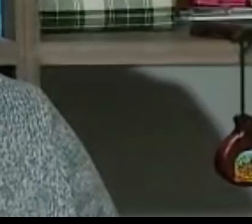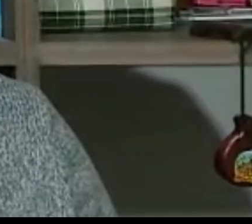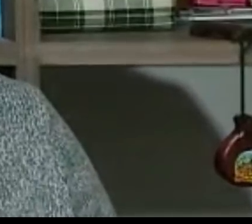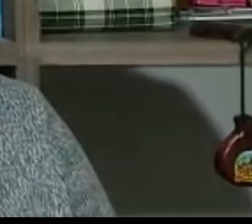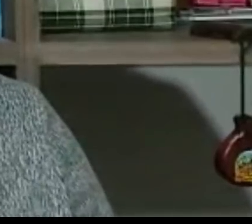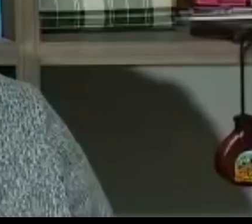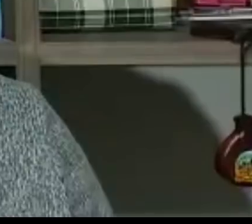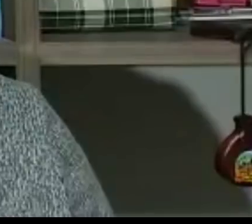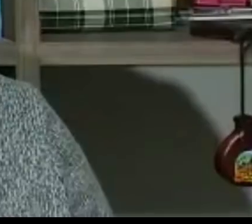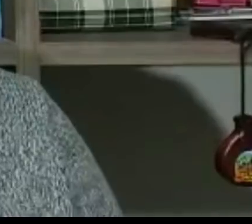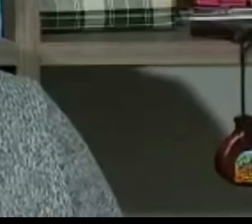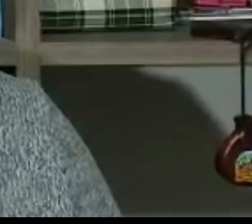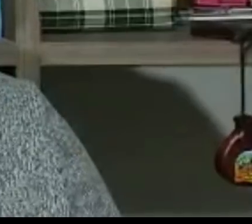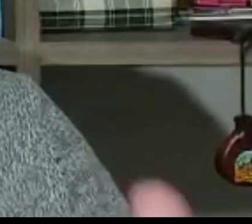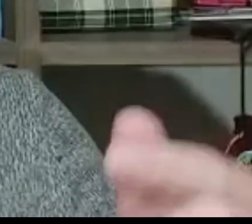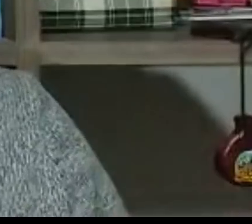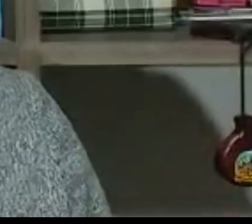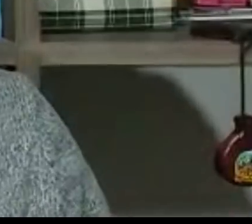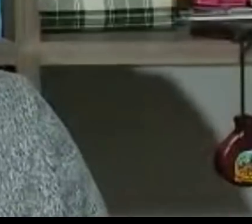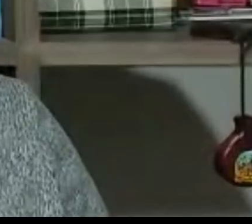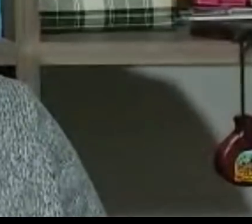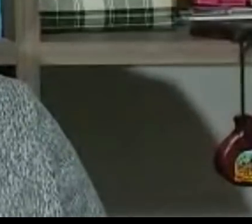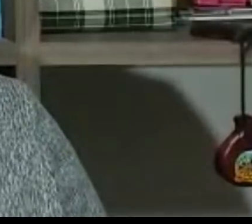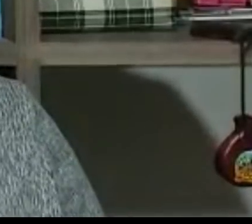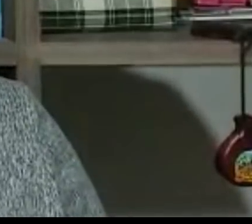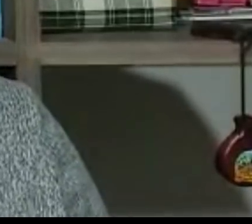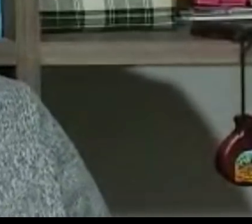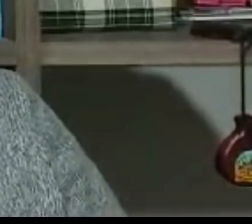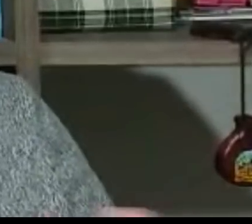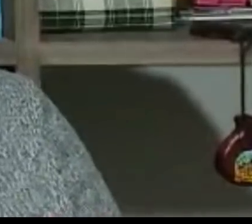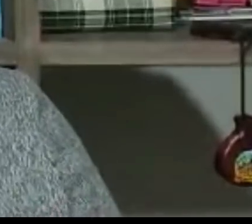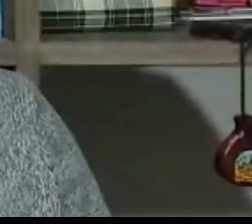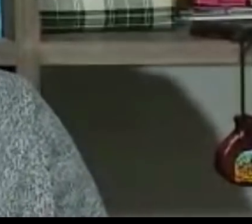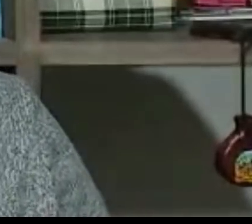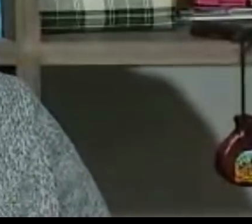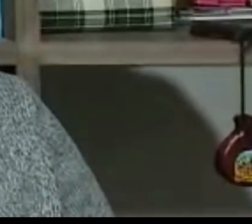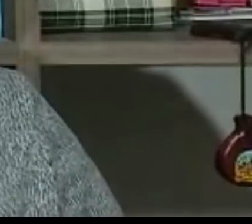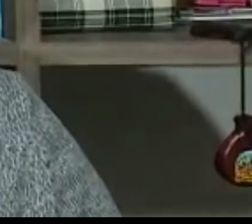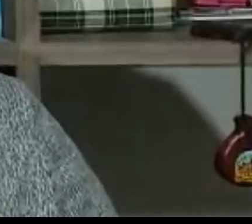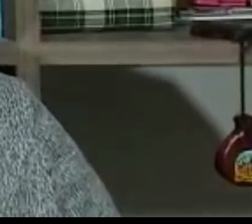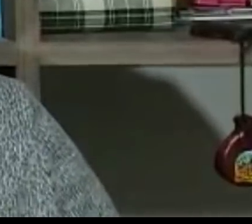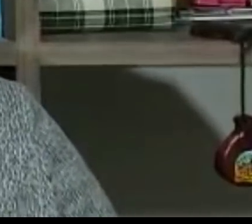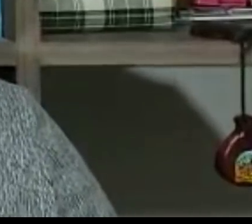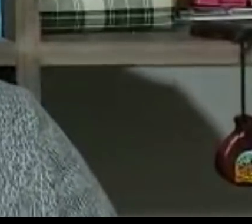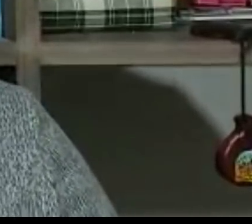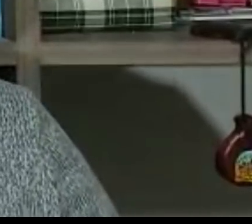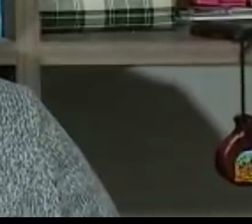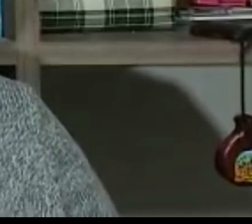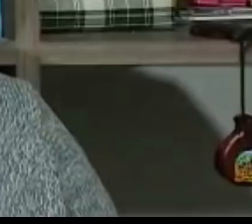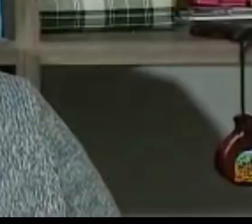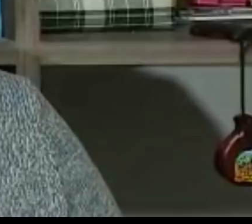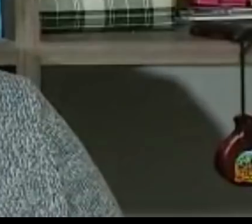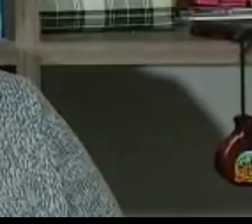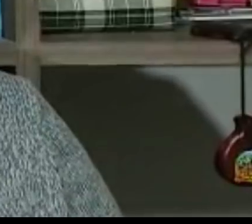primeira cidade que começou com esses projetos de oficina foi exatamente Araucária. Aí, claro, aconteceu a pandemia, tudo que vocês já sabem, a gente foi